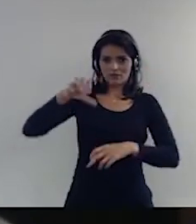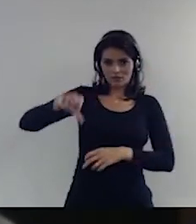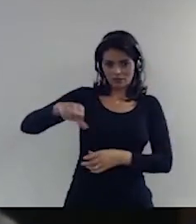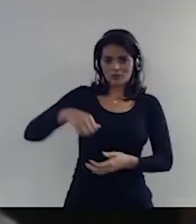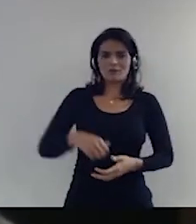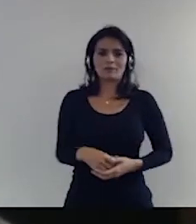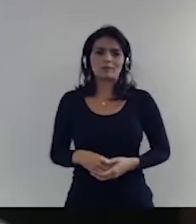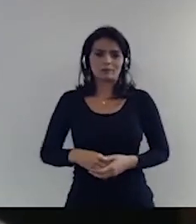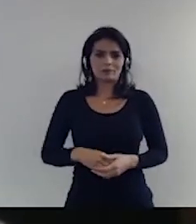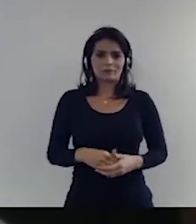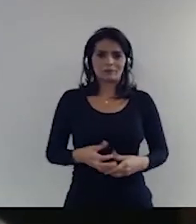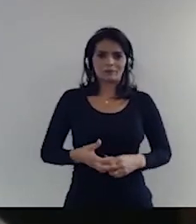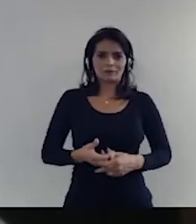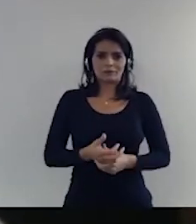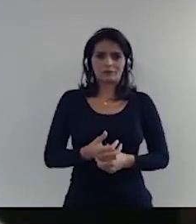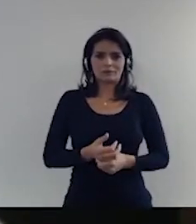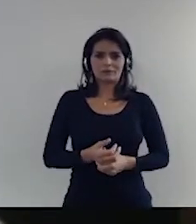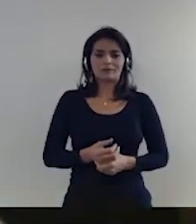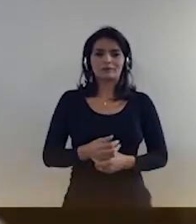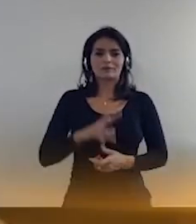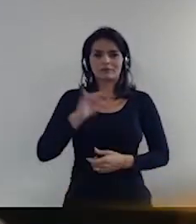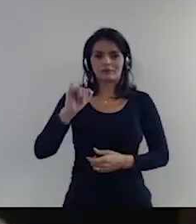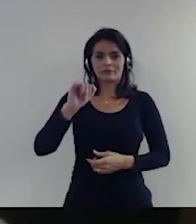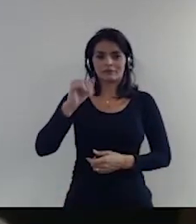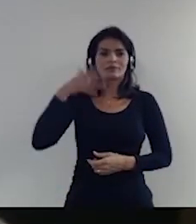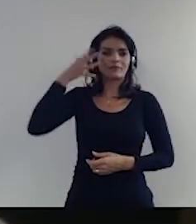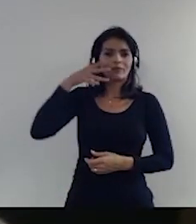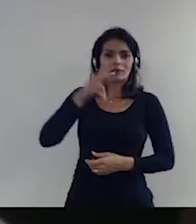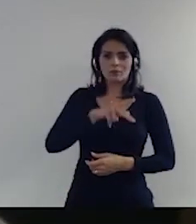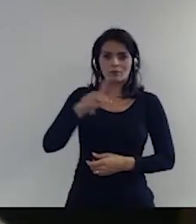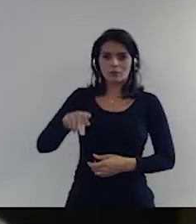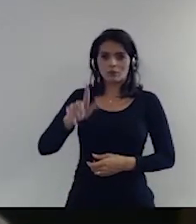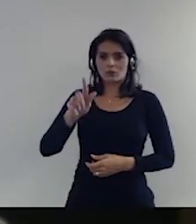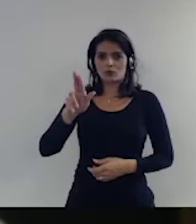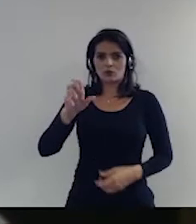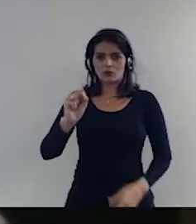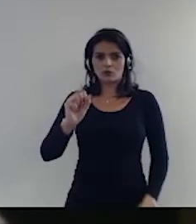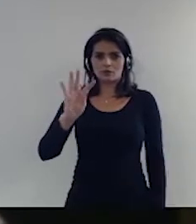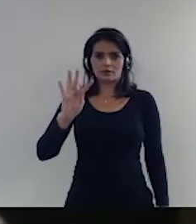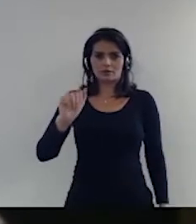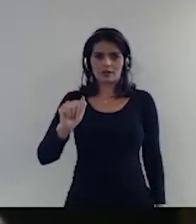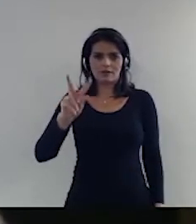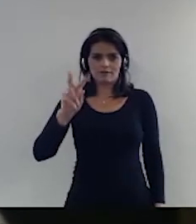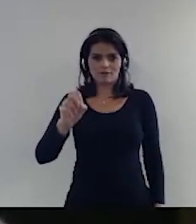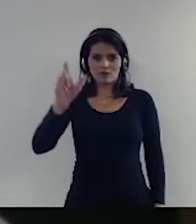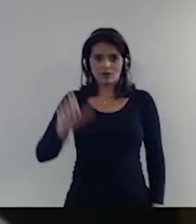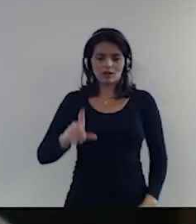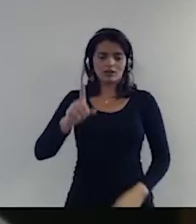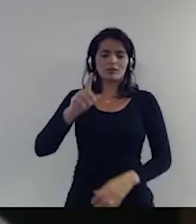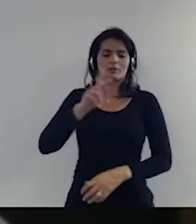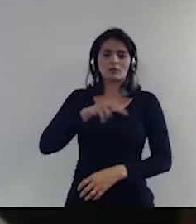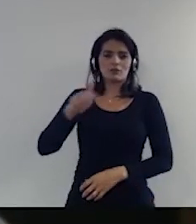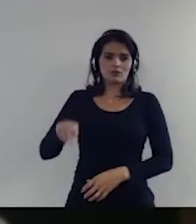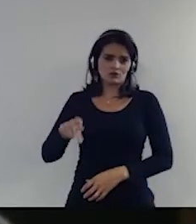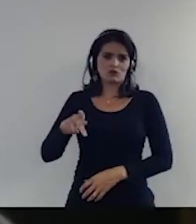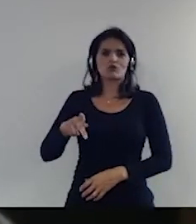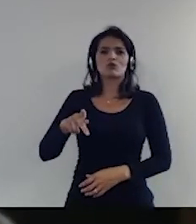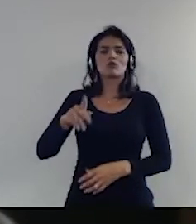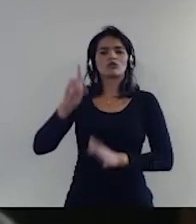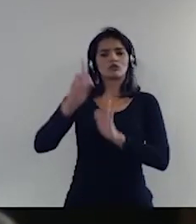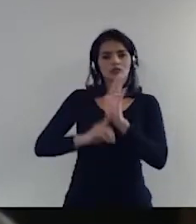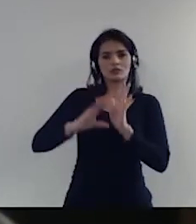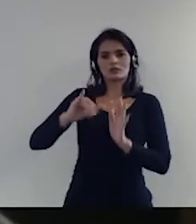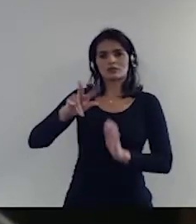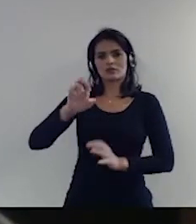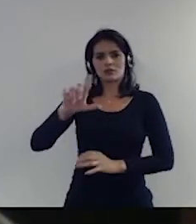contratos em função da pandemia, eu já passo a palavra ao professor Gustavo Tepedino. O professor Gustavo Tepedino é professor titular de Direito Civil e ex-diretor